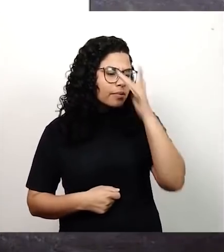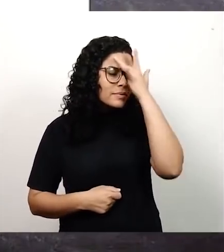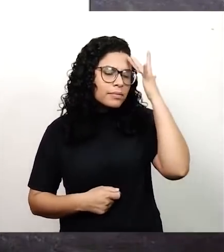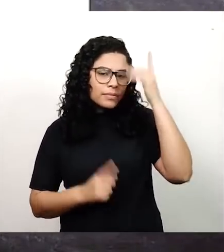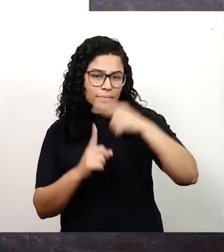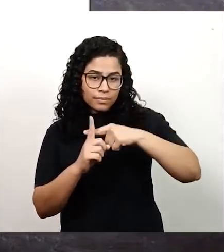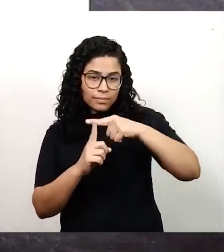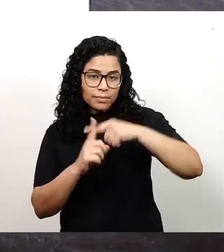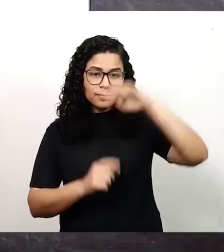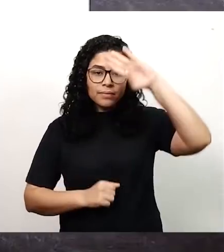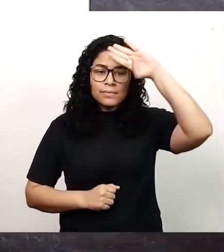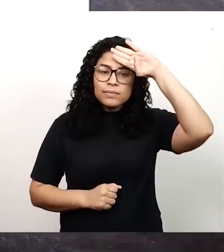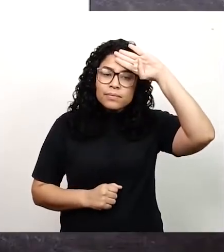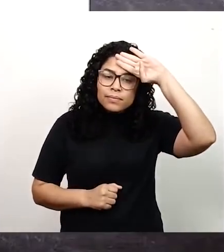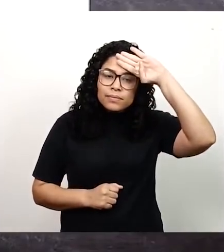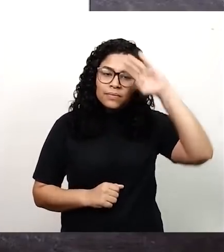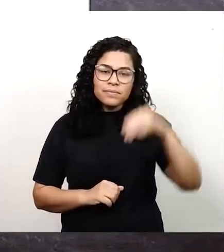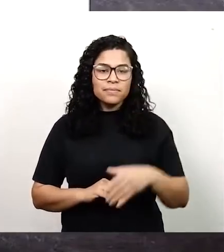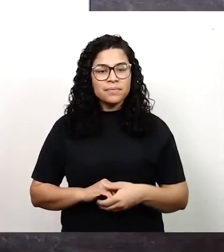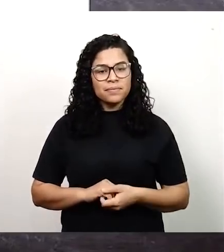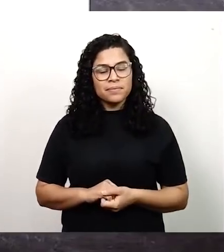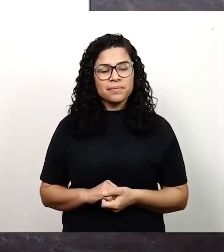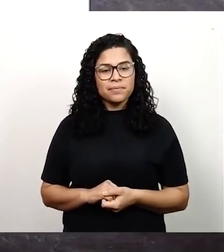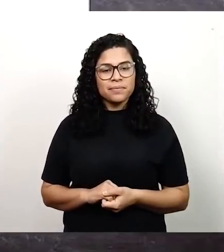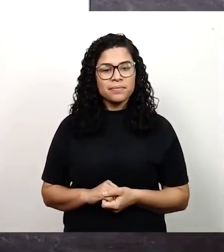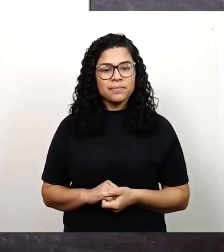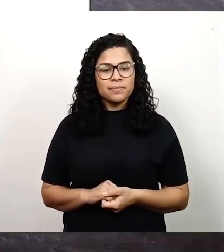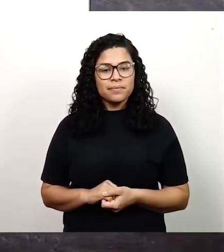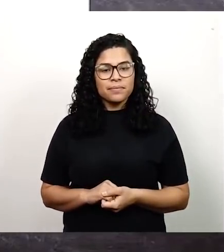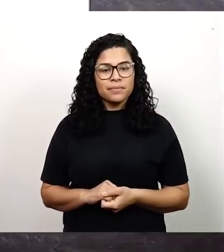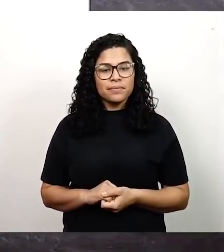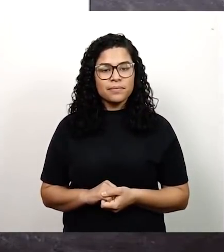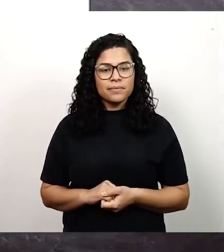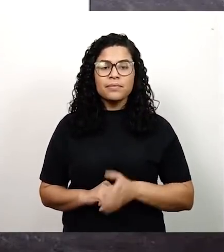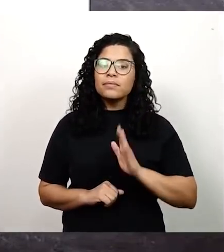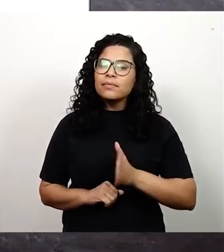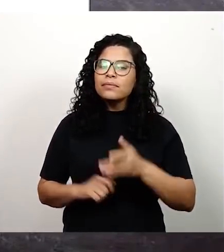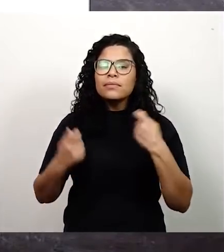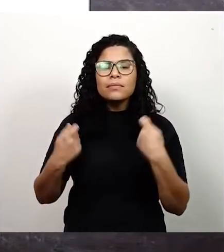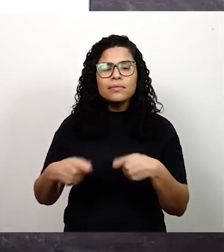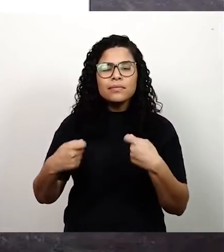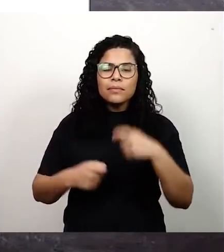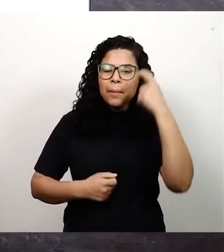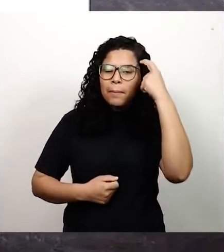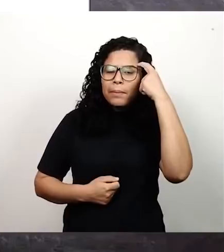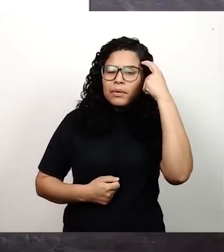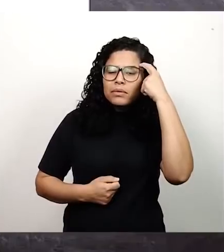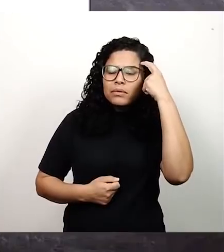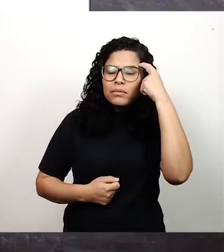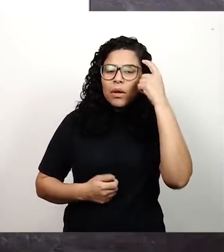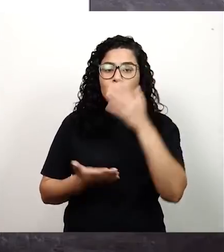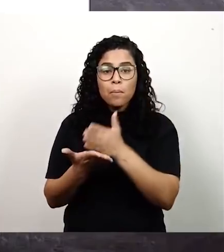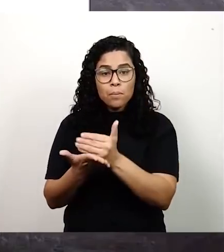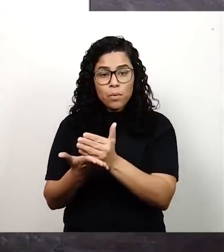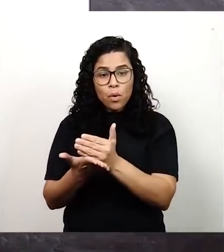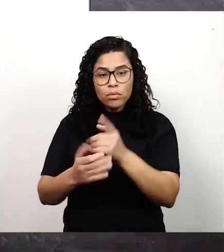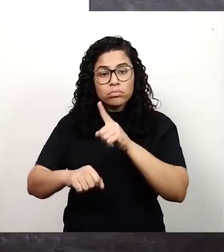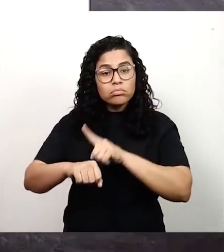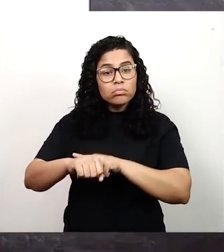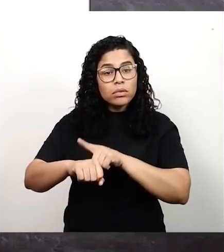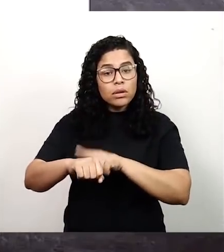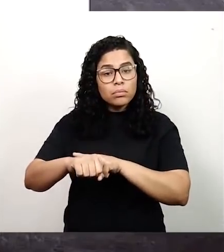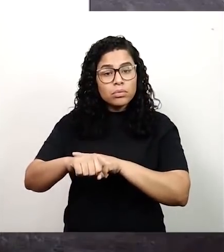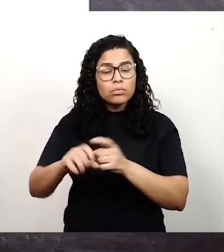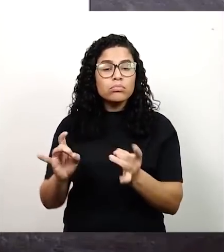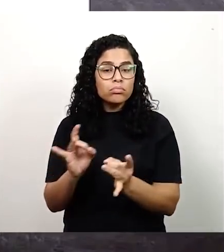de alguma pessoa para ver se estava com febre? Já precisou pensar Em quanto tempo